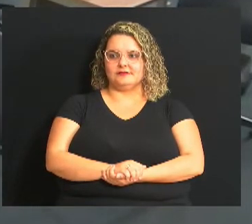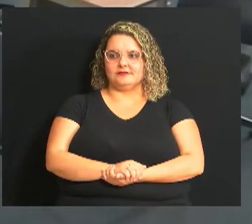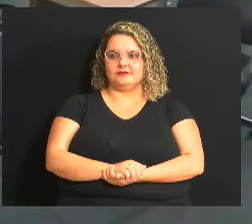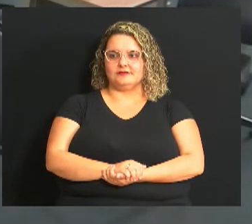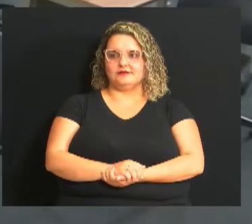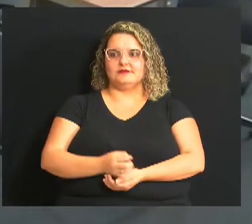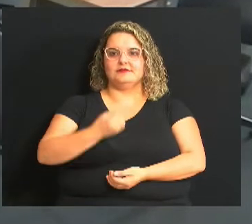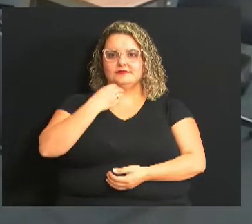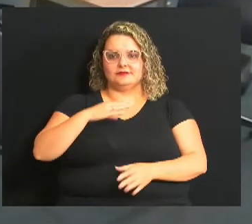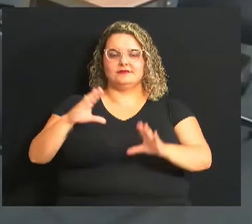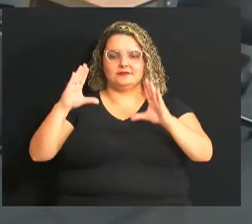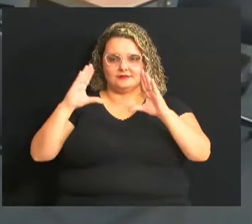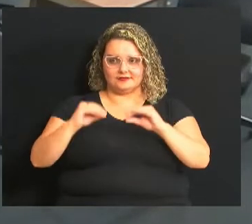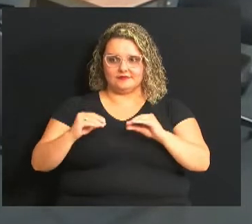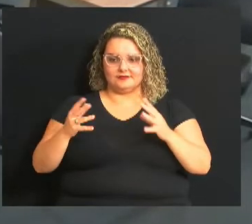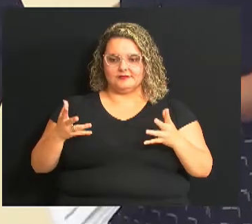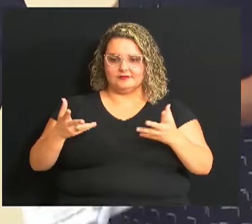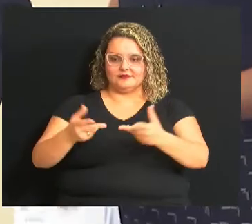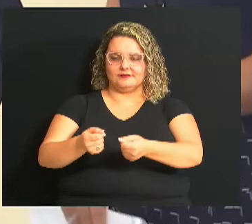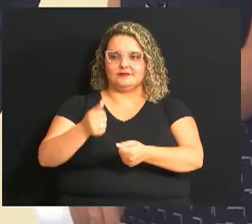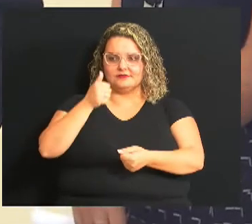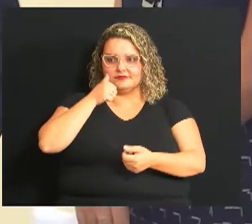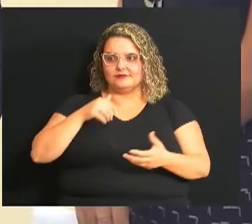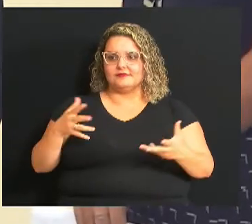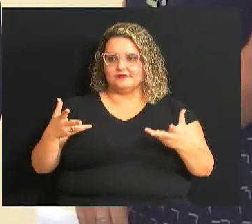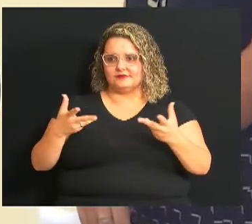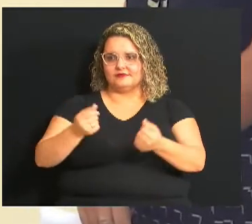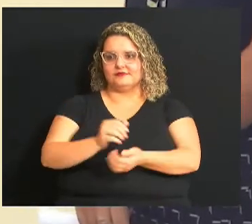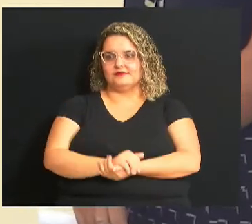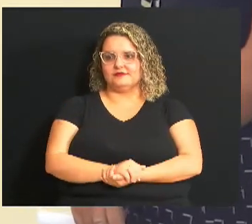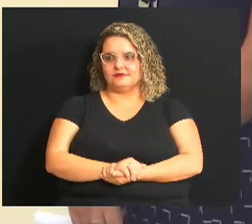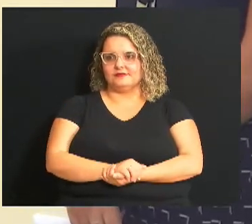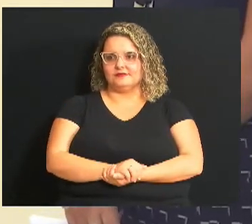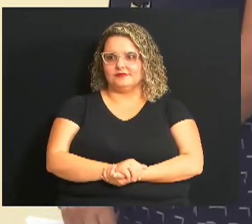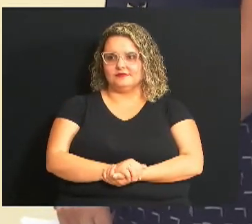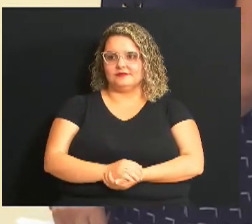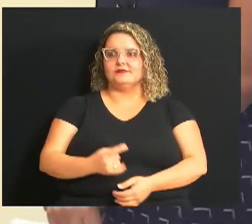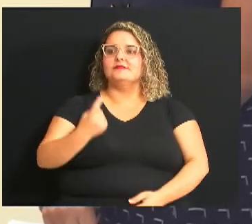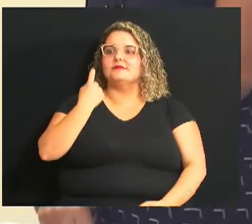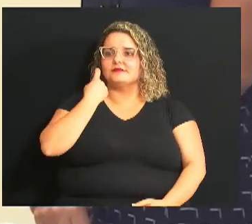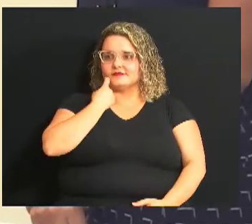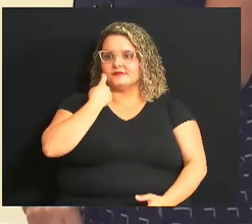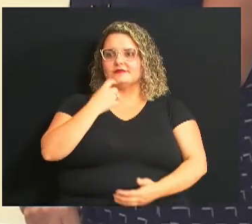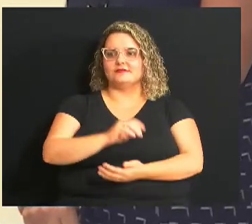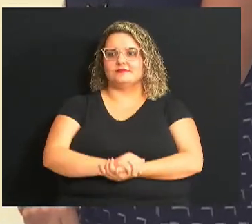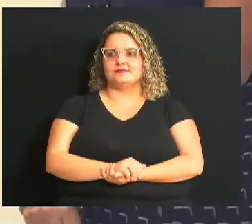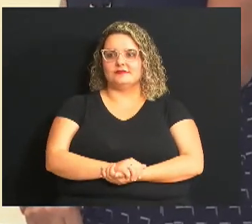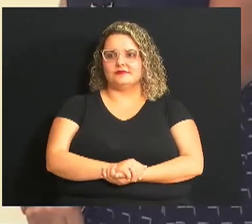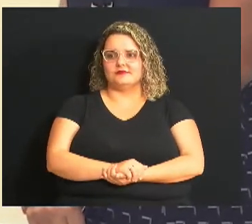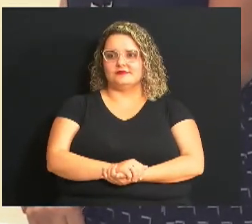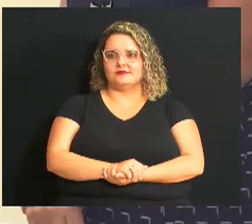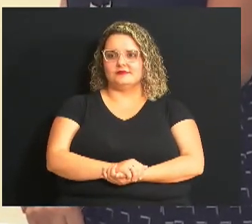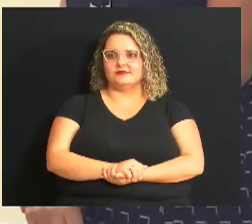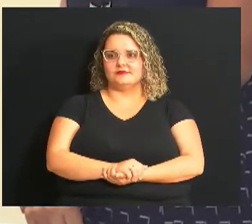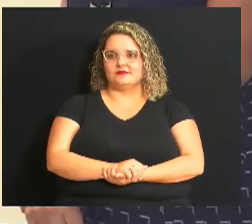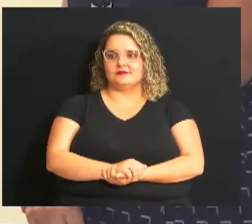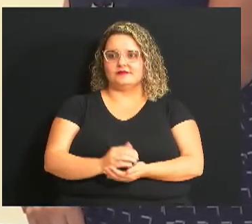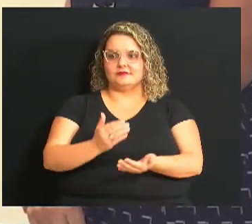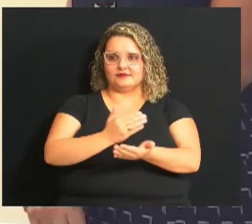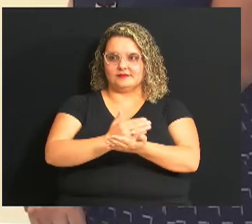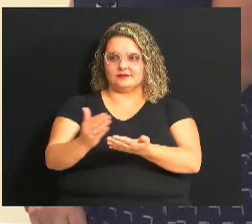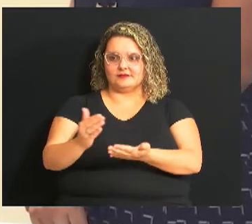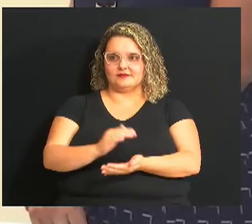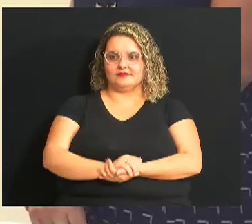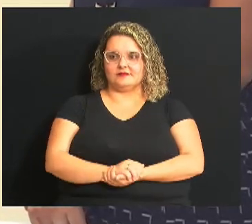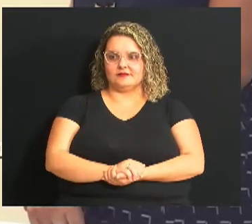Boa noite a todos e a todas, nessa sexta-feira. E vou começar